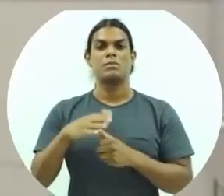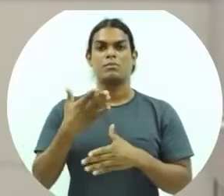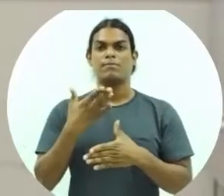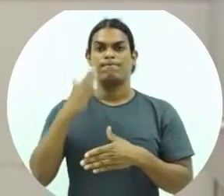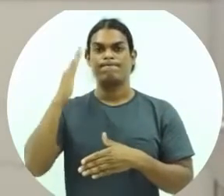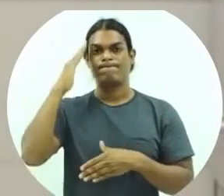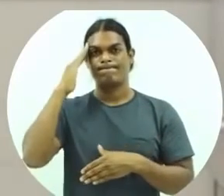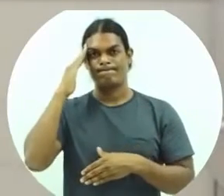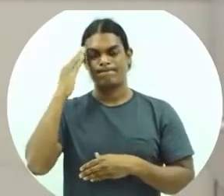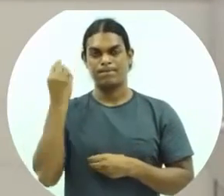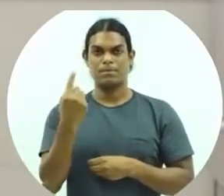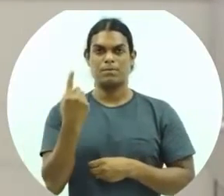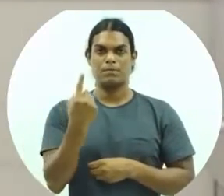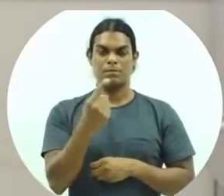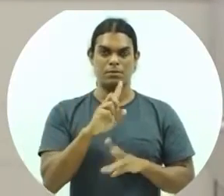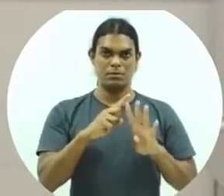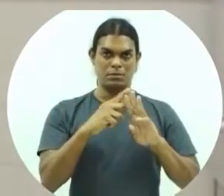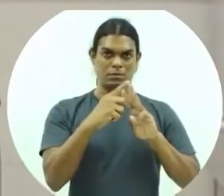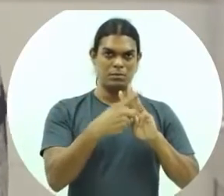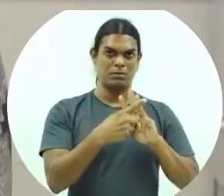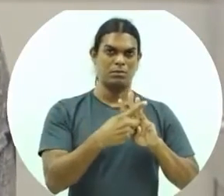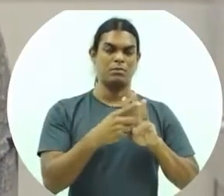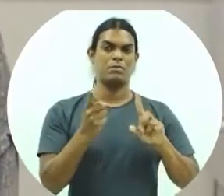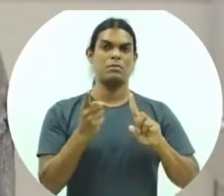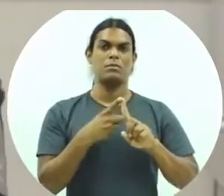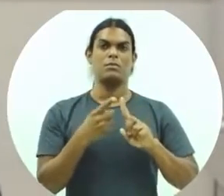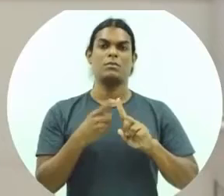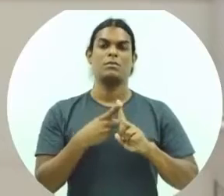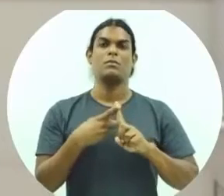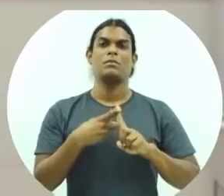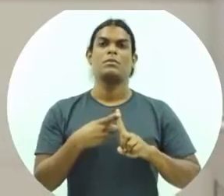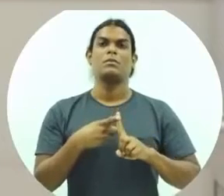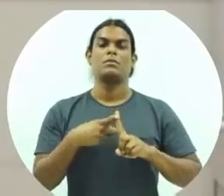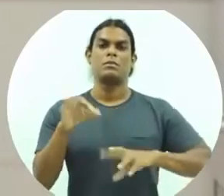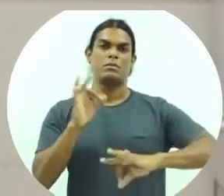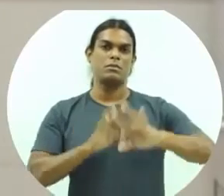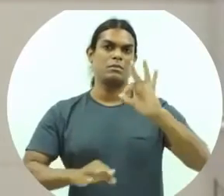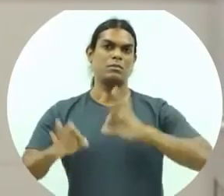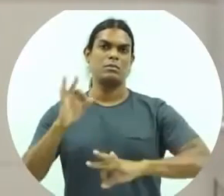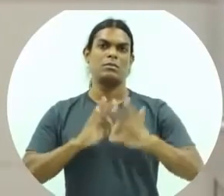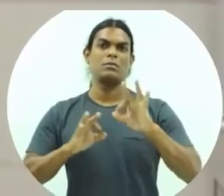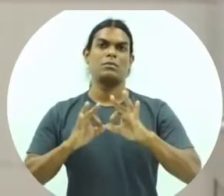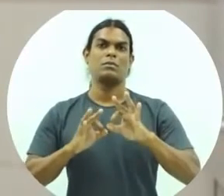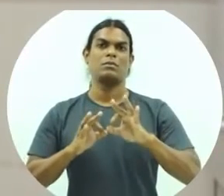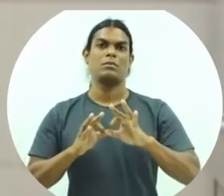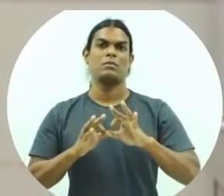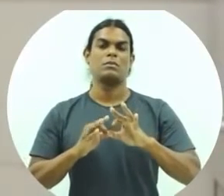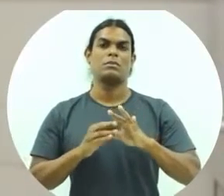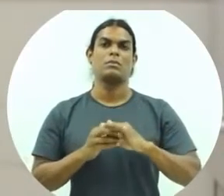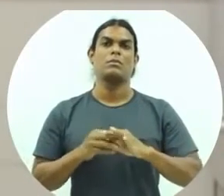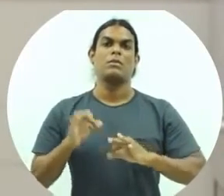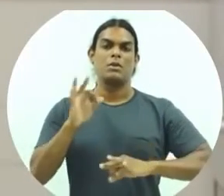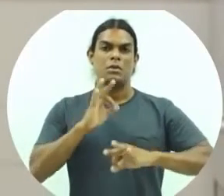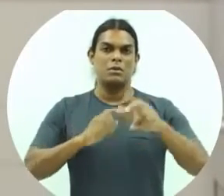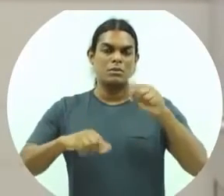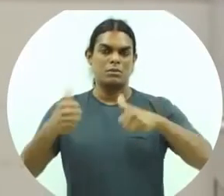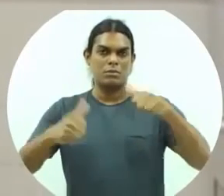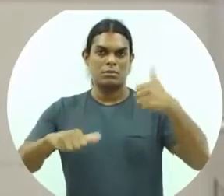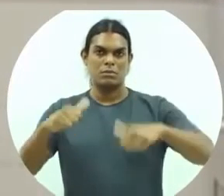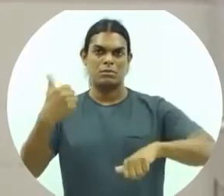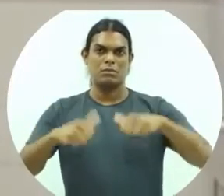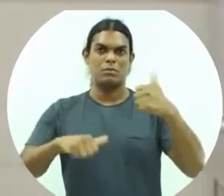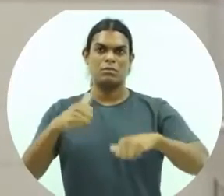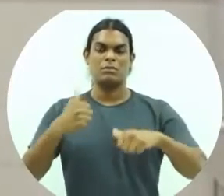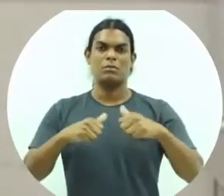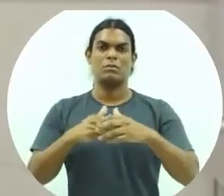avaliado. Vamos entender os benefícios para cada uma dessas instâncias. Primeiro, para a organização, avalia o